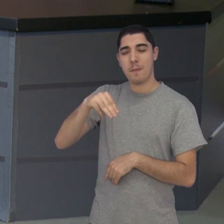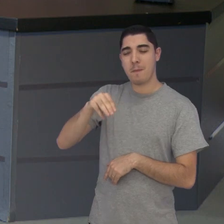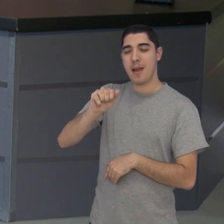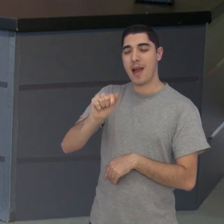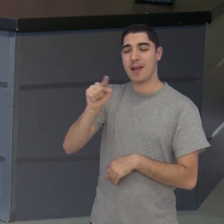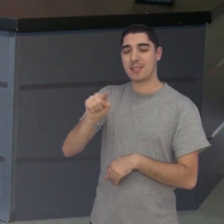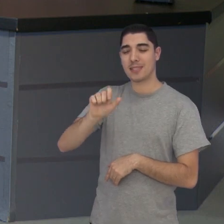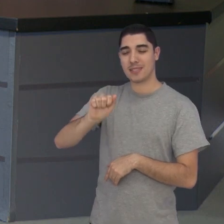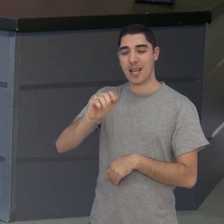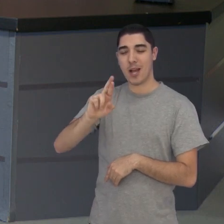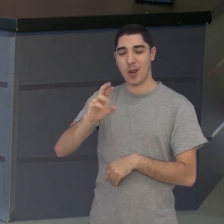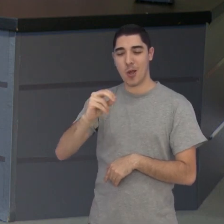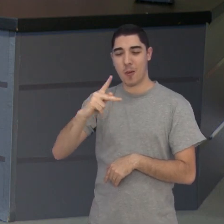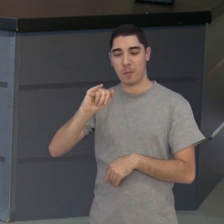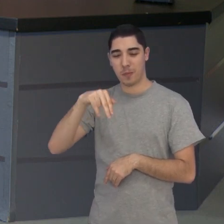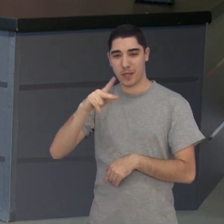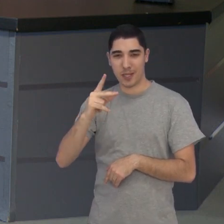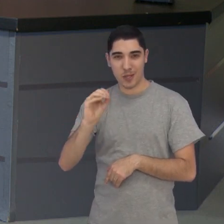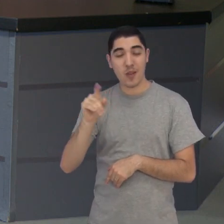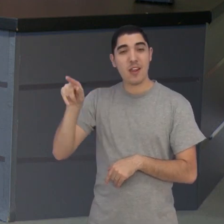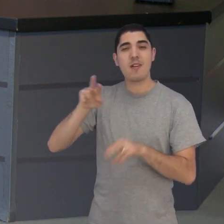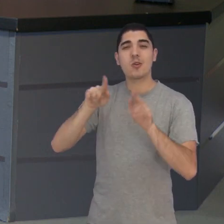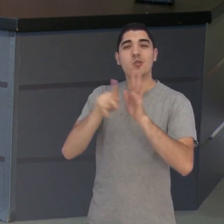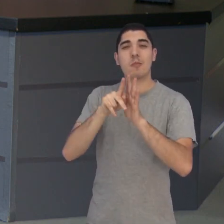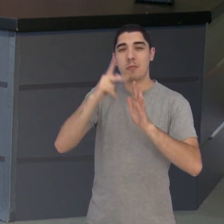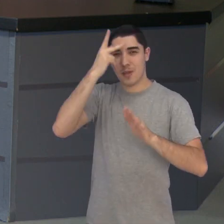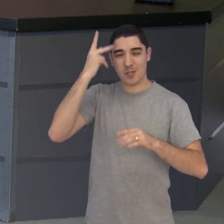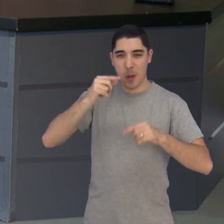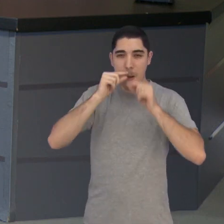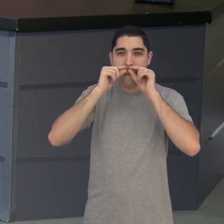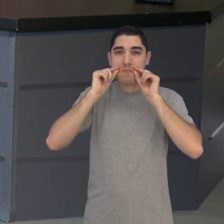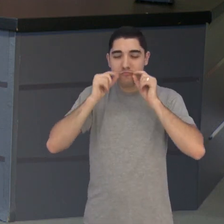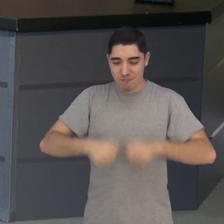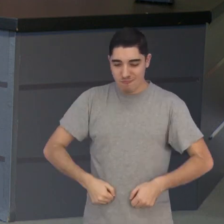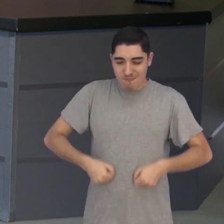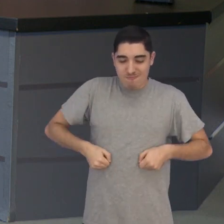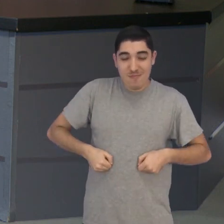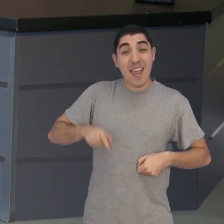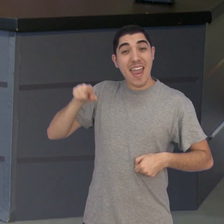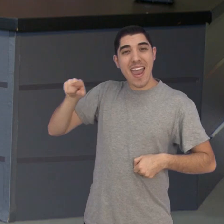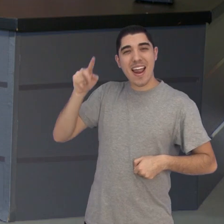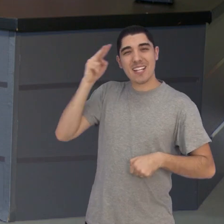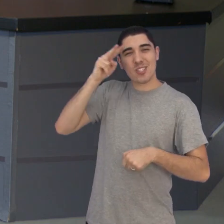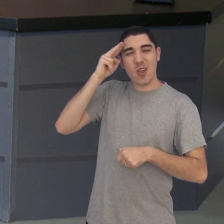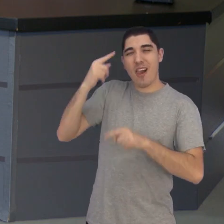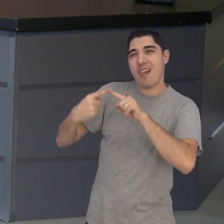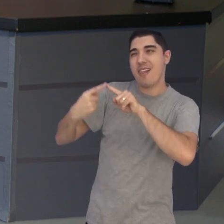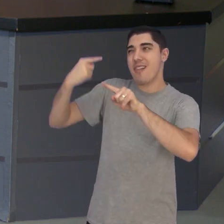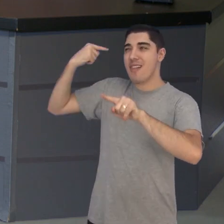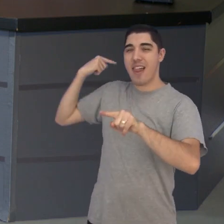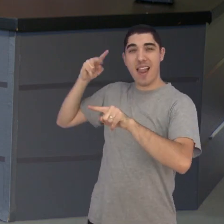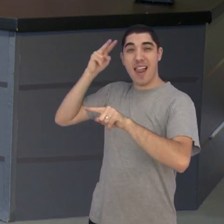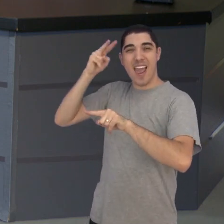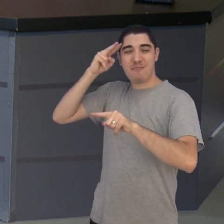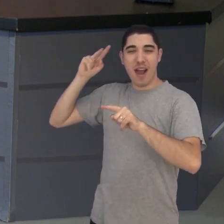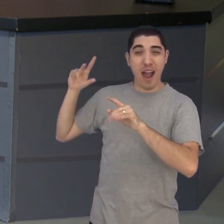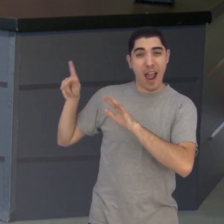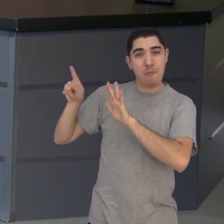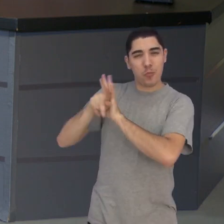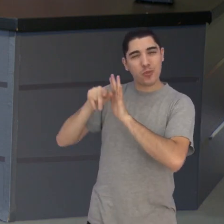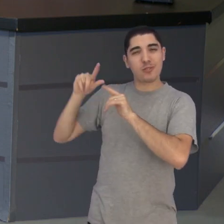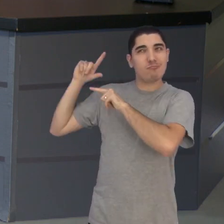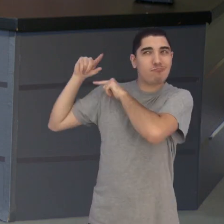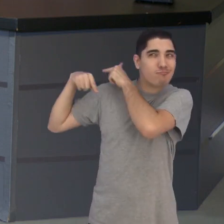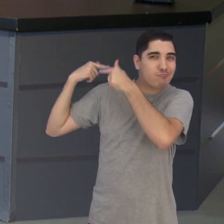um rapaz aqui da nossa região que vai falar tudo sobre a vida de Mazzaropi e manter vivo o seu legado, uma das maiores referências do